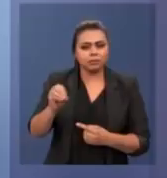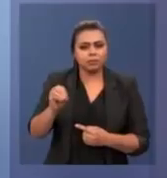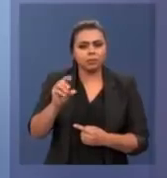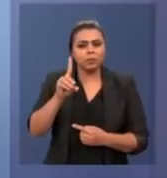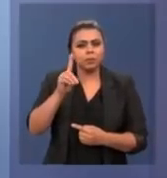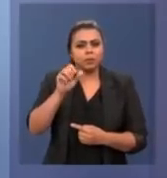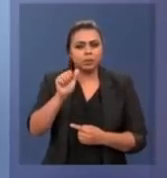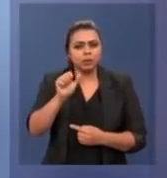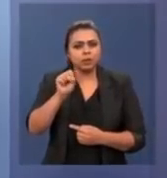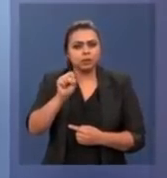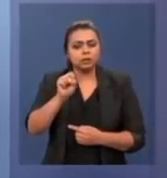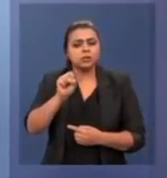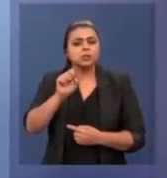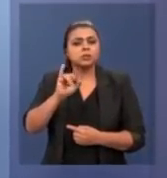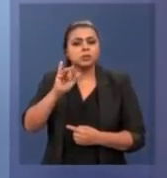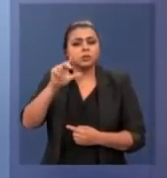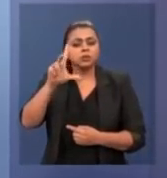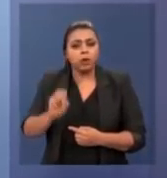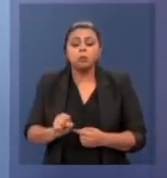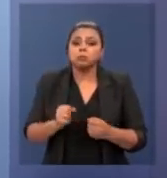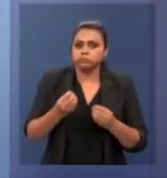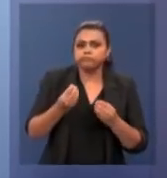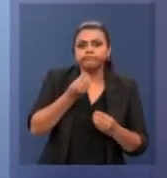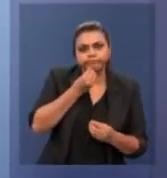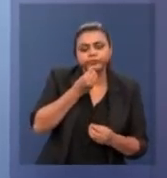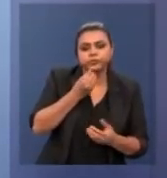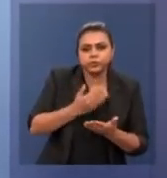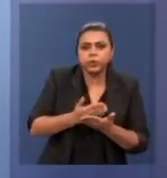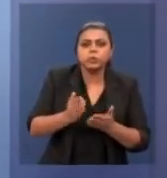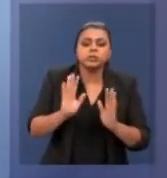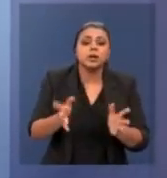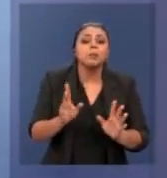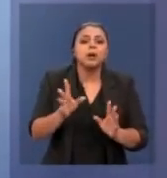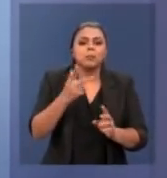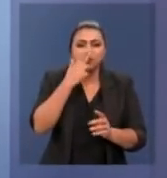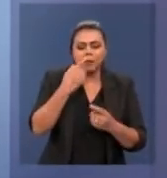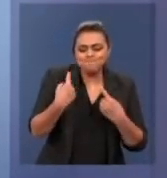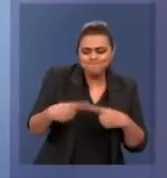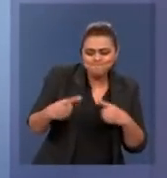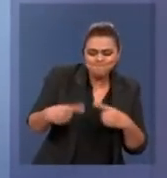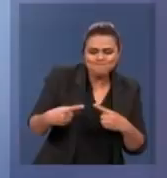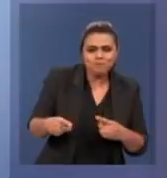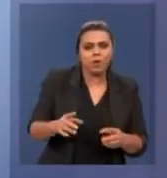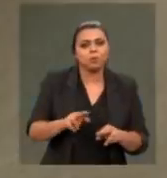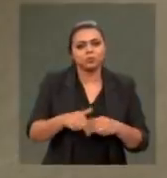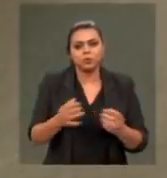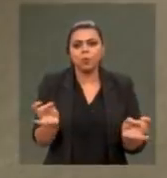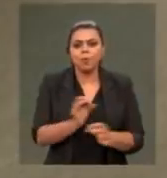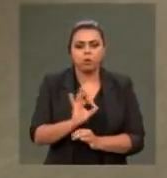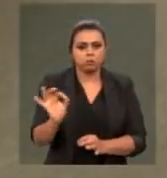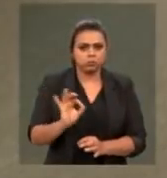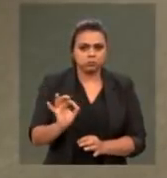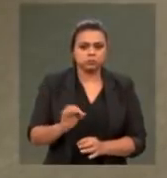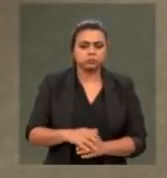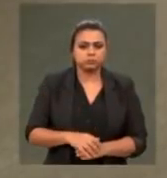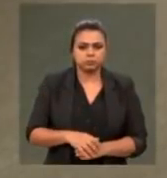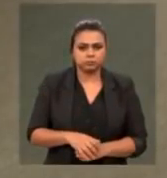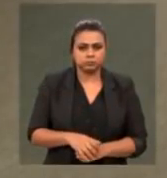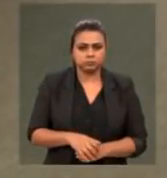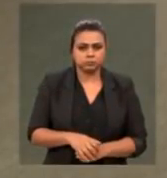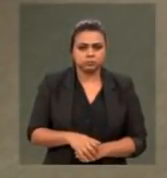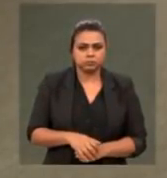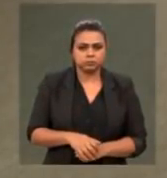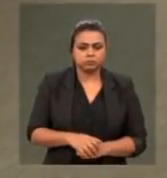leitão da silva 90kg determinada mais de dois anos me poupe cunha não terminou e nós vamos terminar todas essas obras com certeza